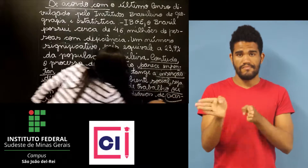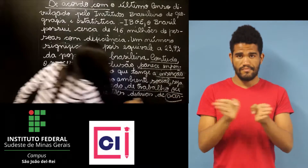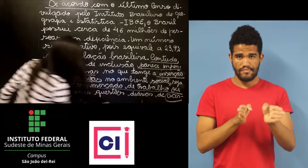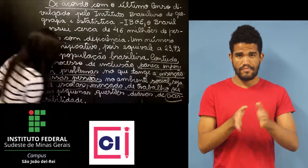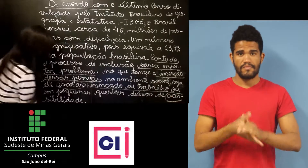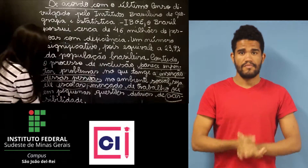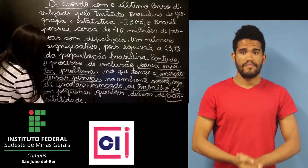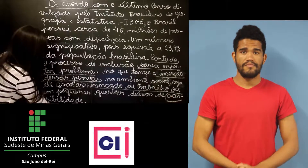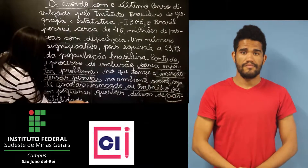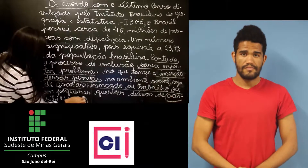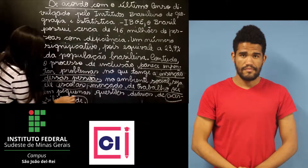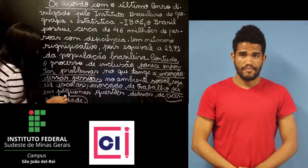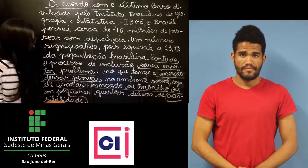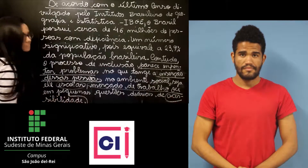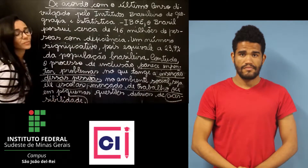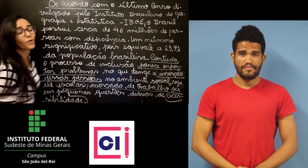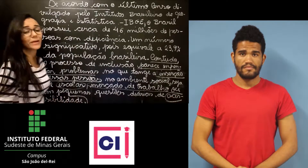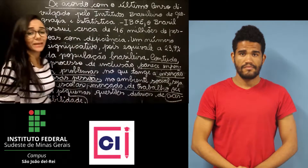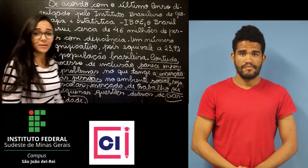acessibilidade.